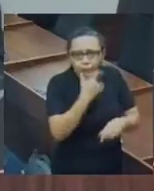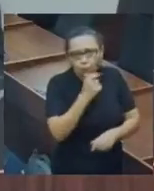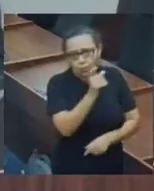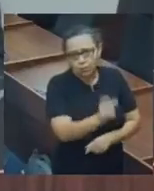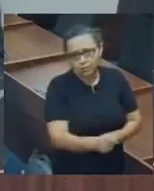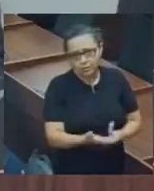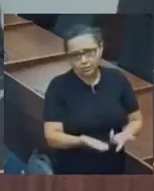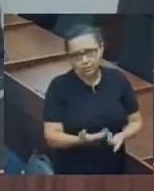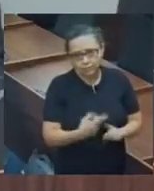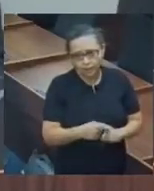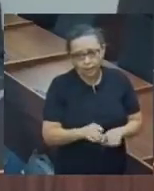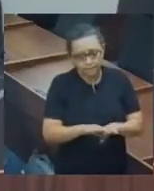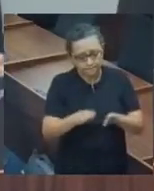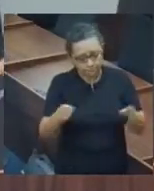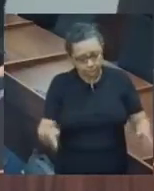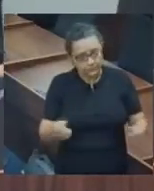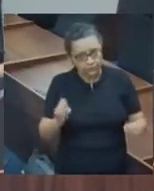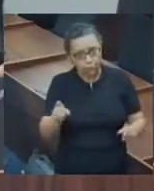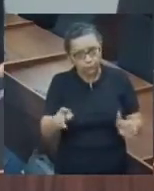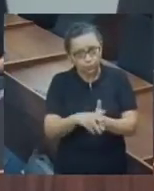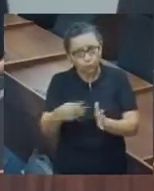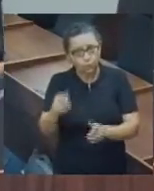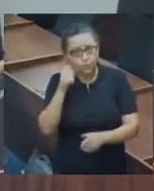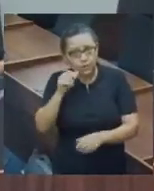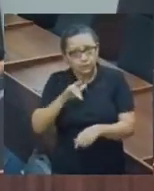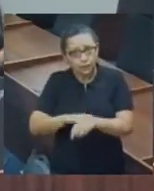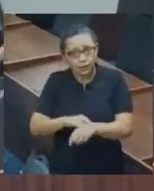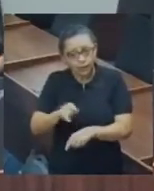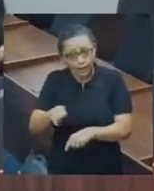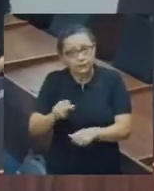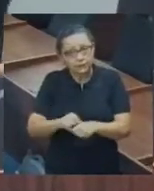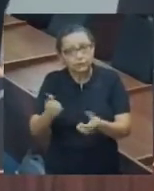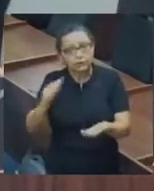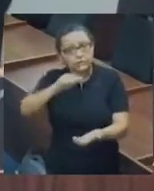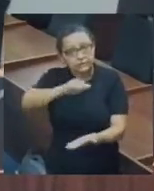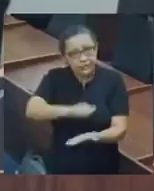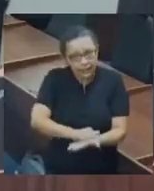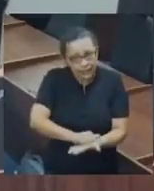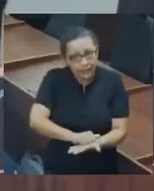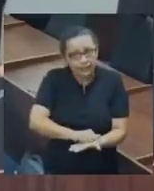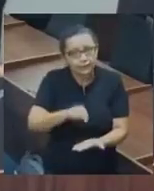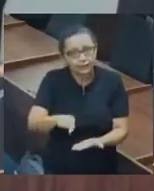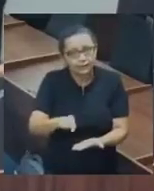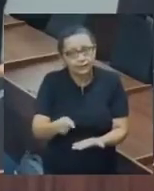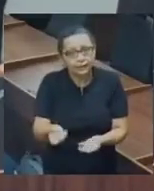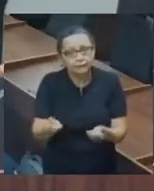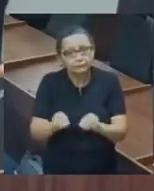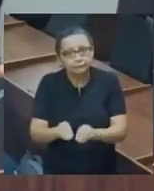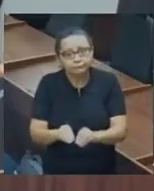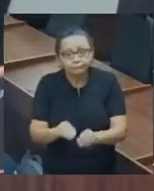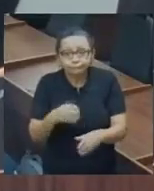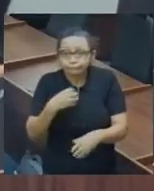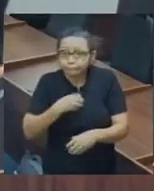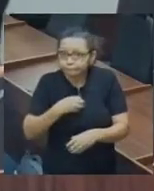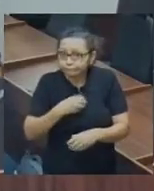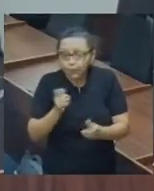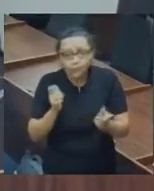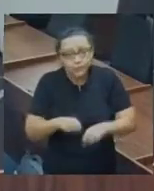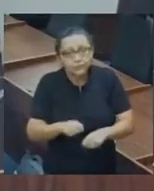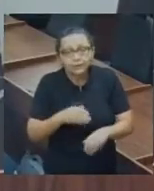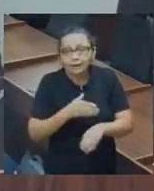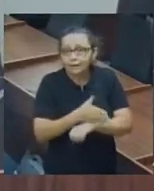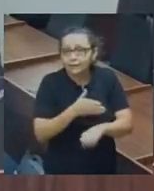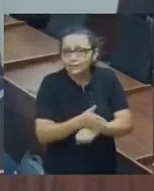quer dizer o aquela mesa foi desenvolvida foi instalado implementada de uma maneira que não permite o acesso